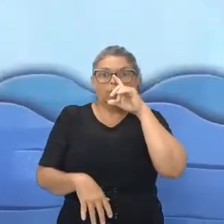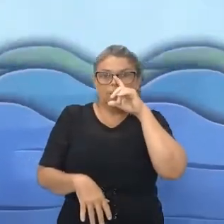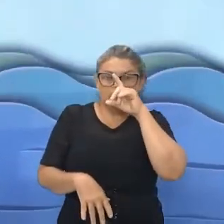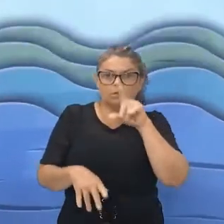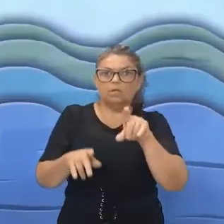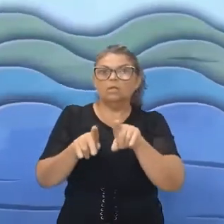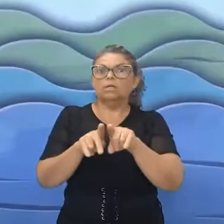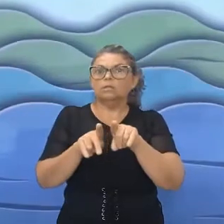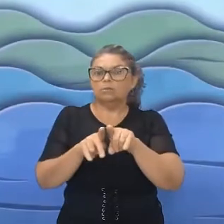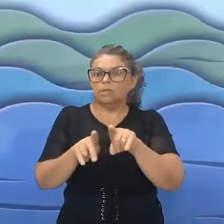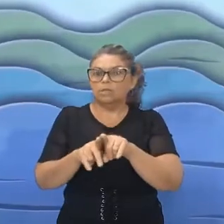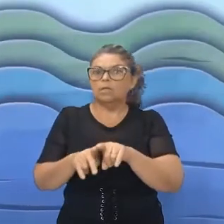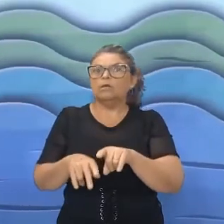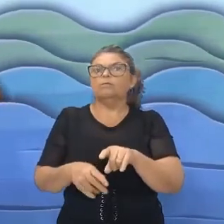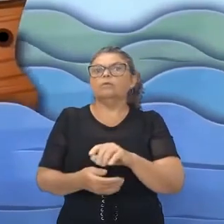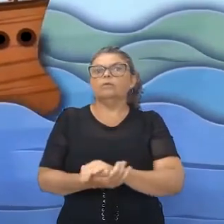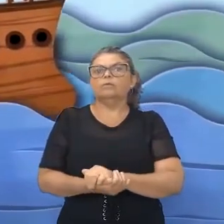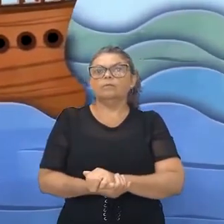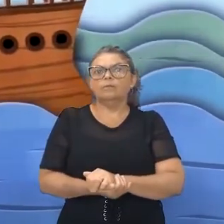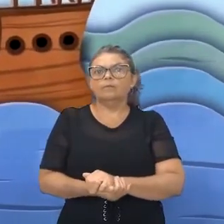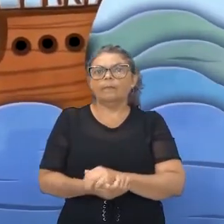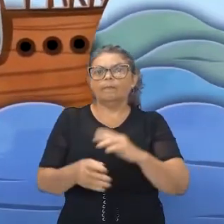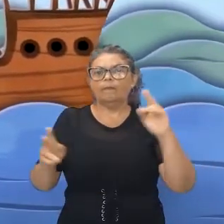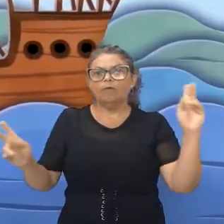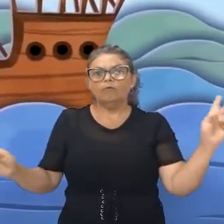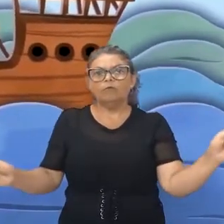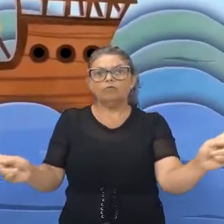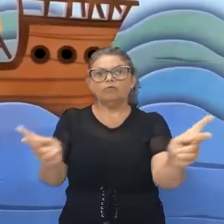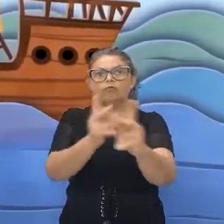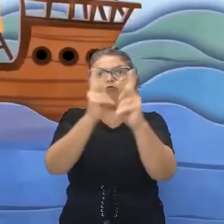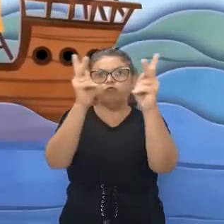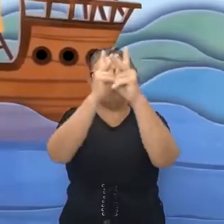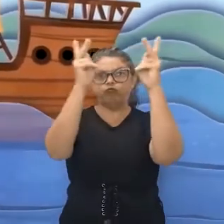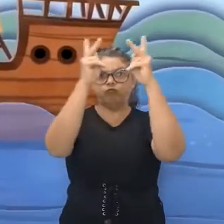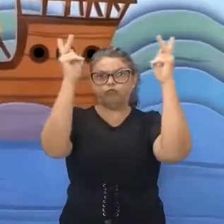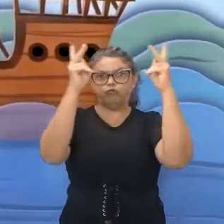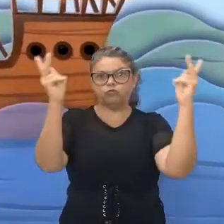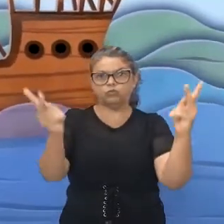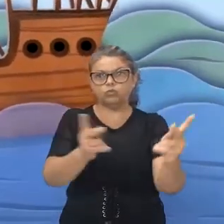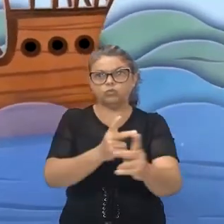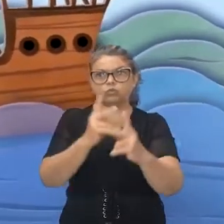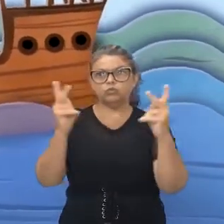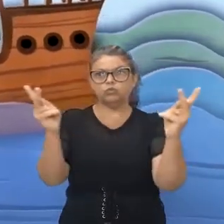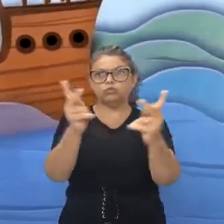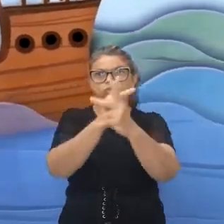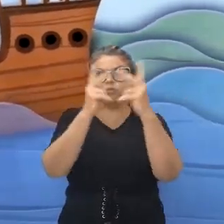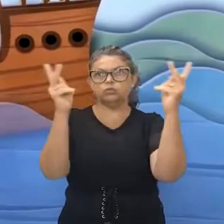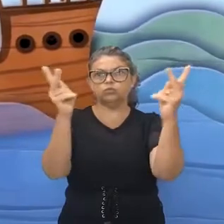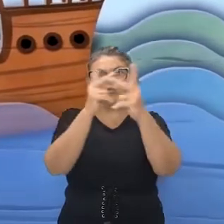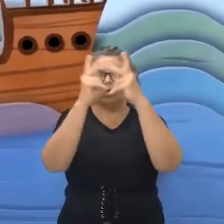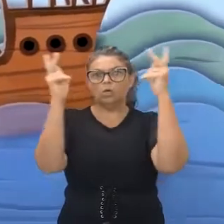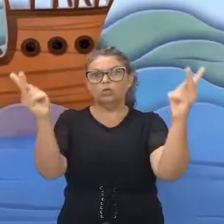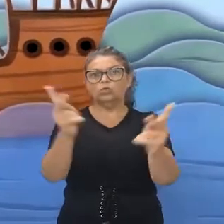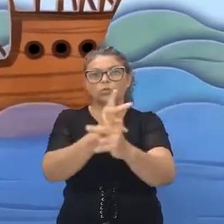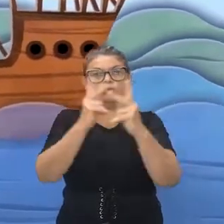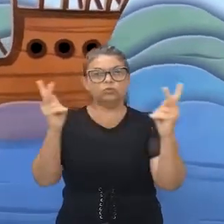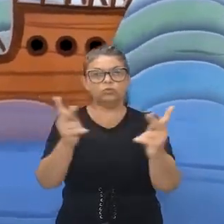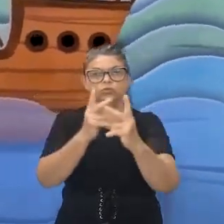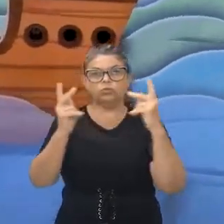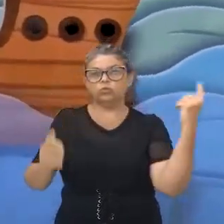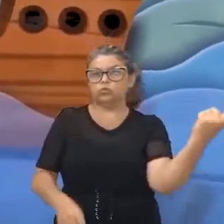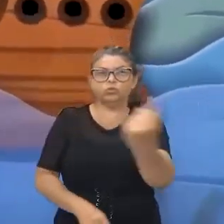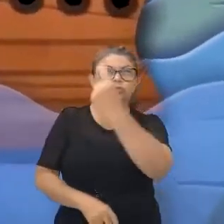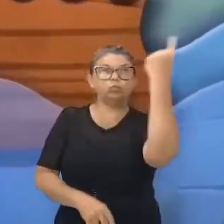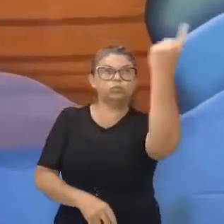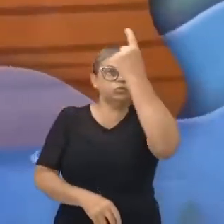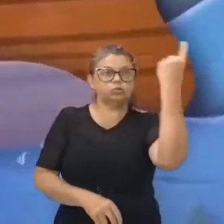Entre os perigos reais estavam os ventos desfavoráveis, a ameaça de encalhe, os lugares estranhos,